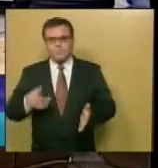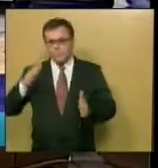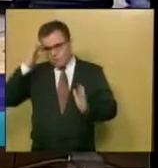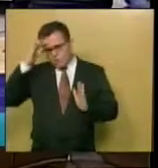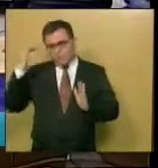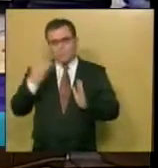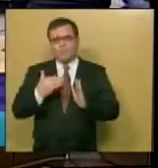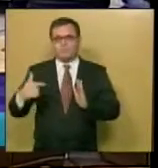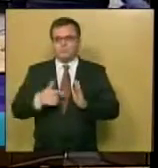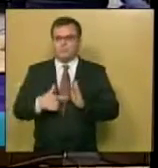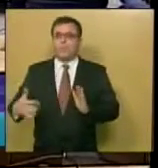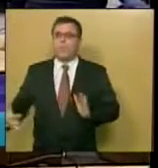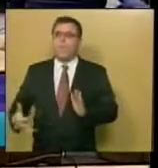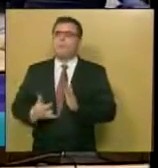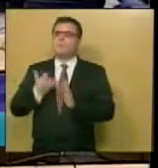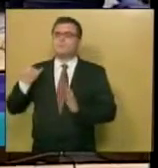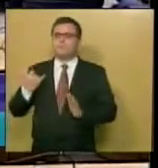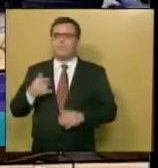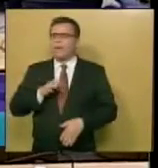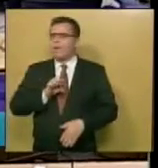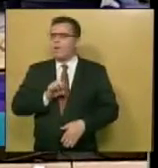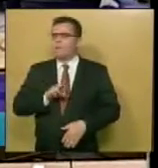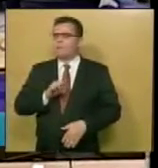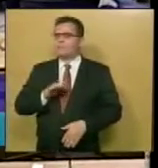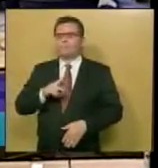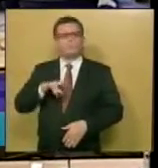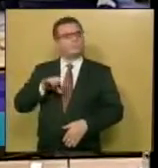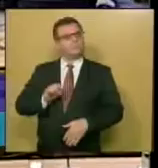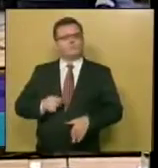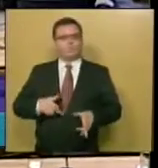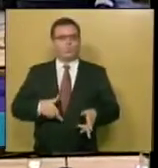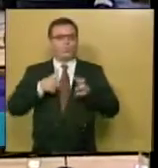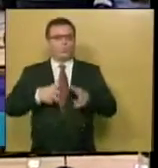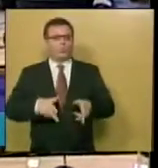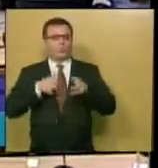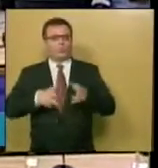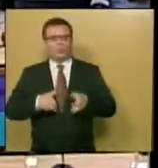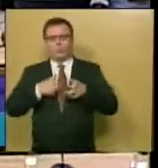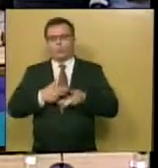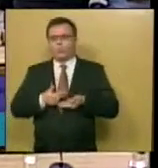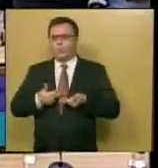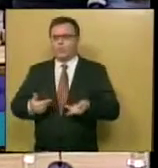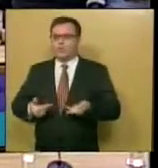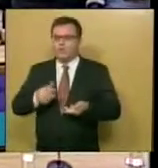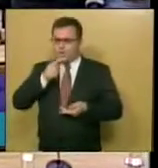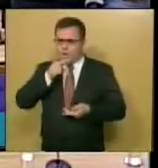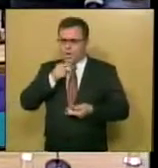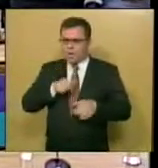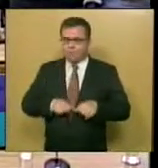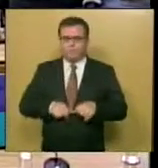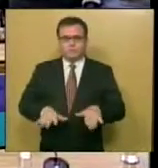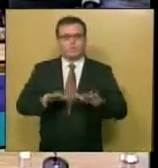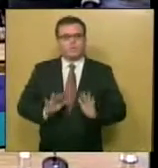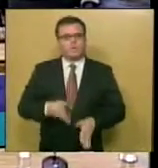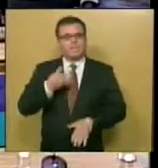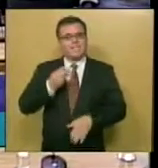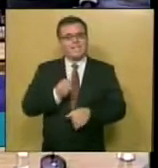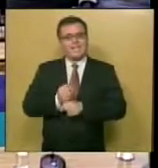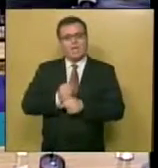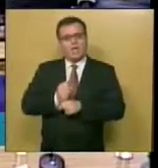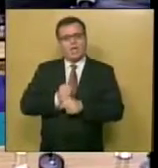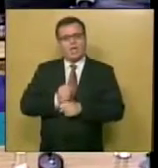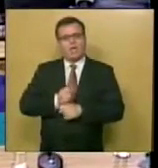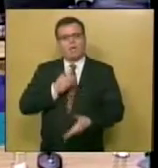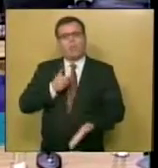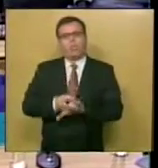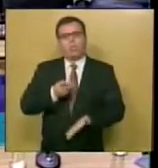convênio. Euclides não aceitava que a exploração do serviço de distribuição de água por 30 anos fosse